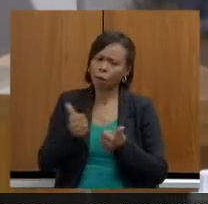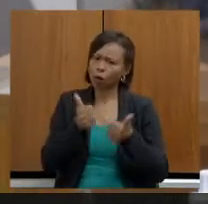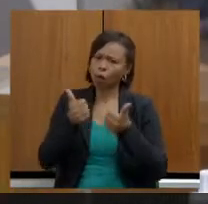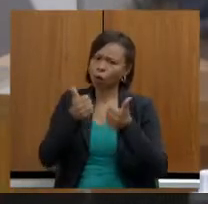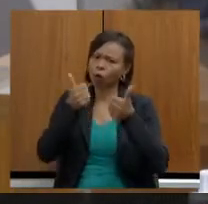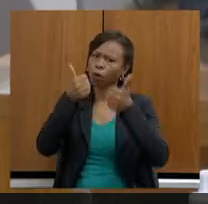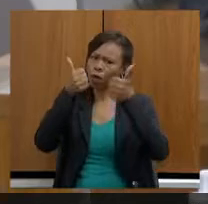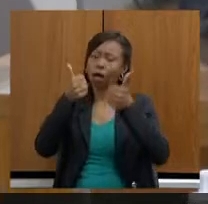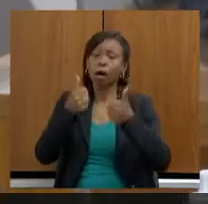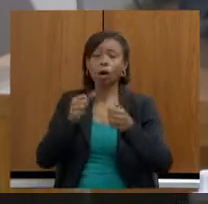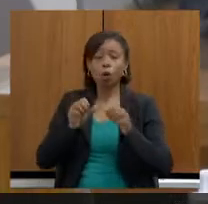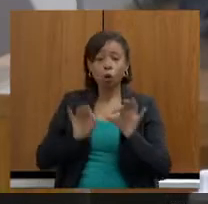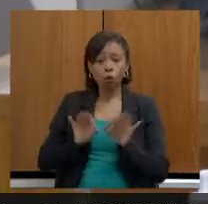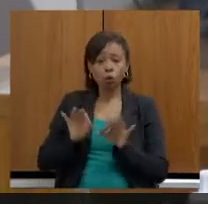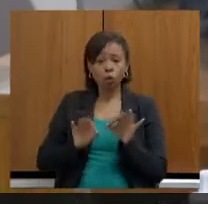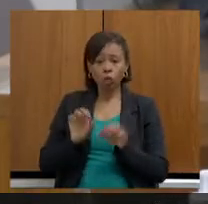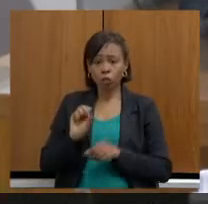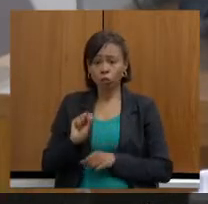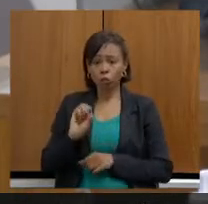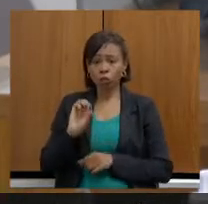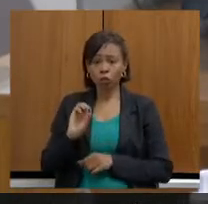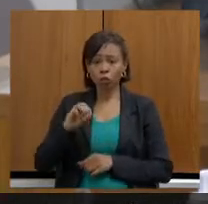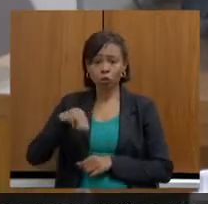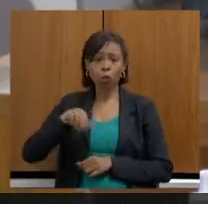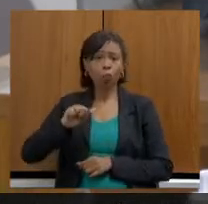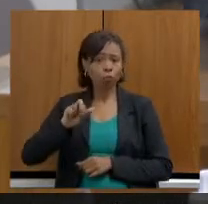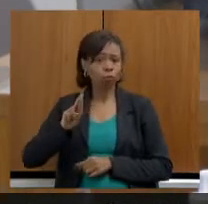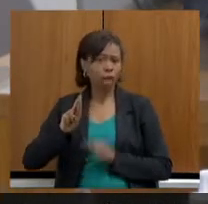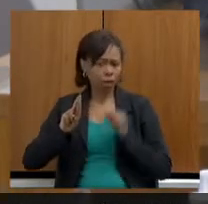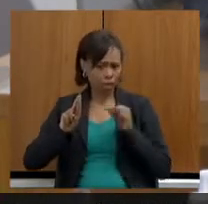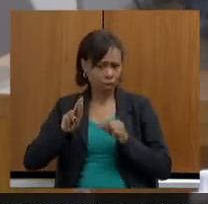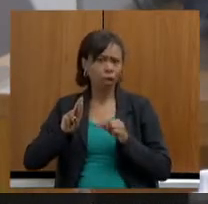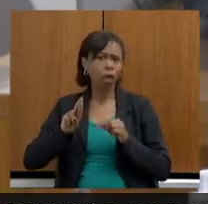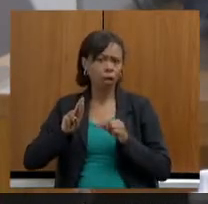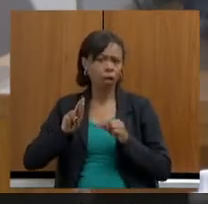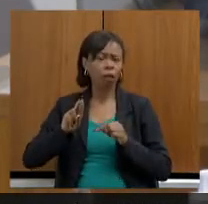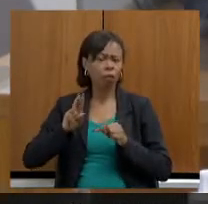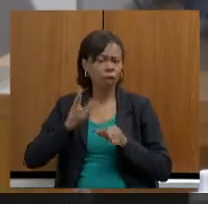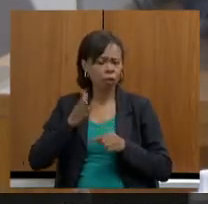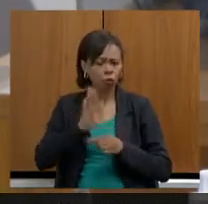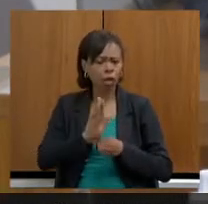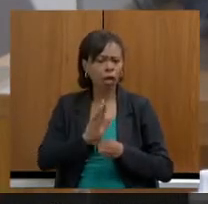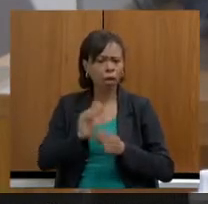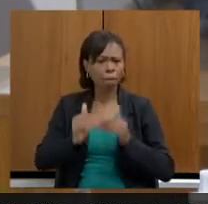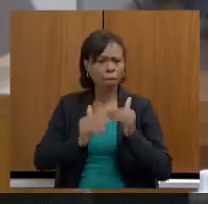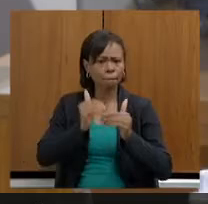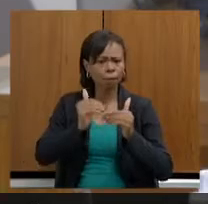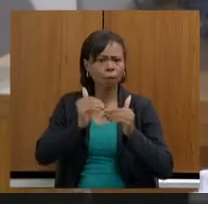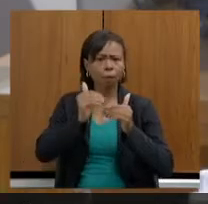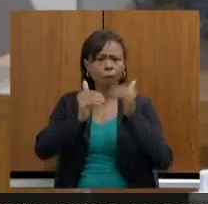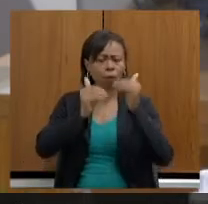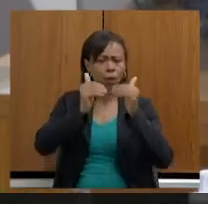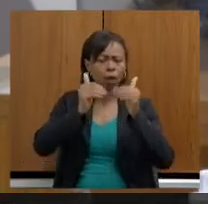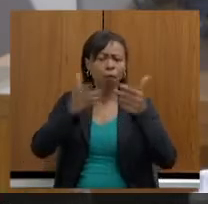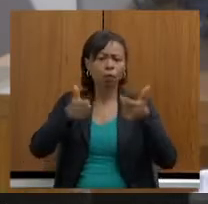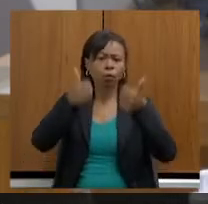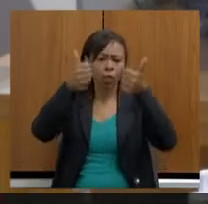fundamental projeto tomar um projeto importante nesse sentido de buscarmos sempre melhorar sempre aprender